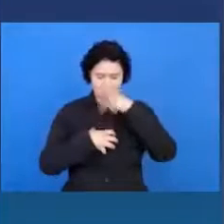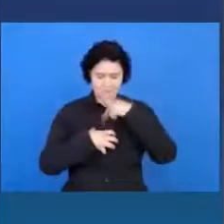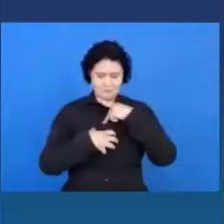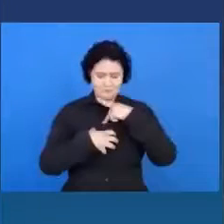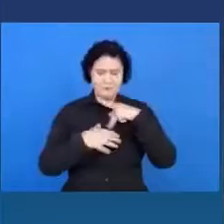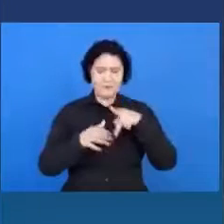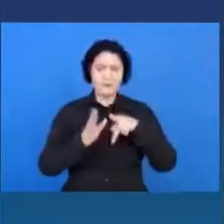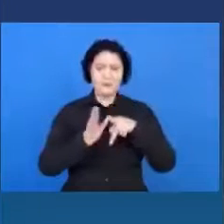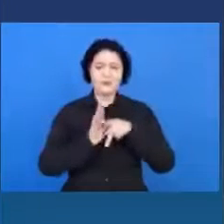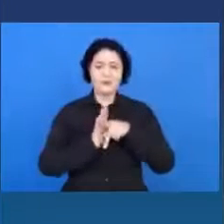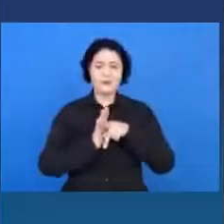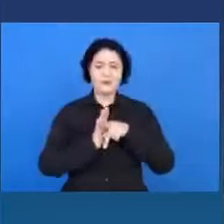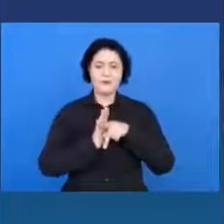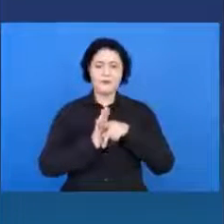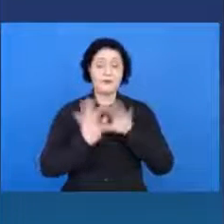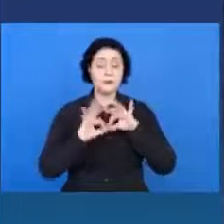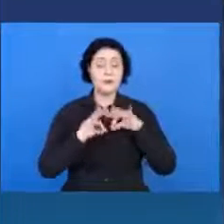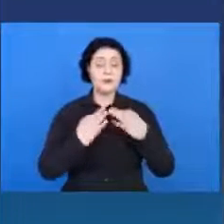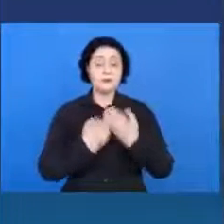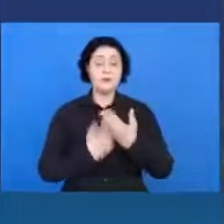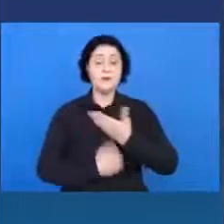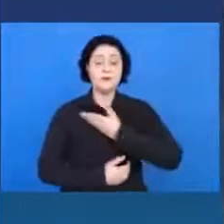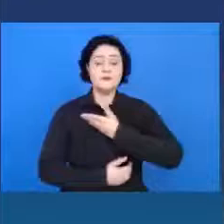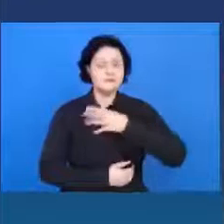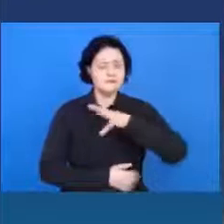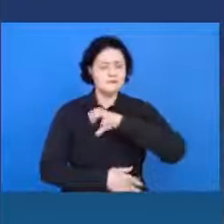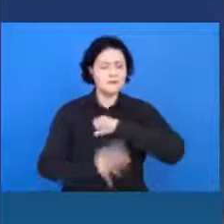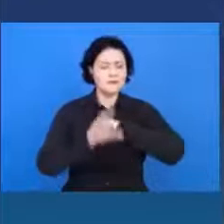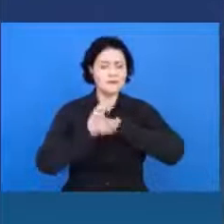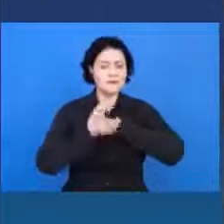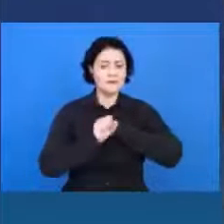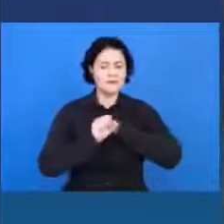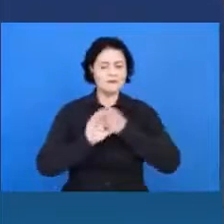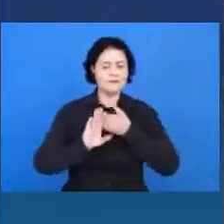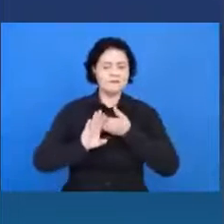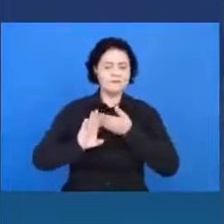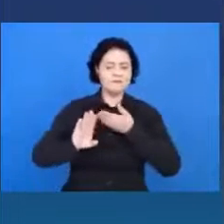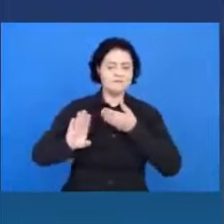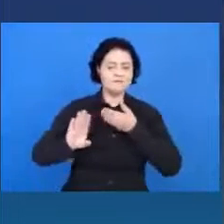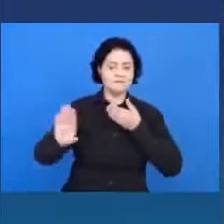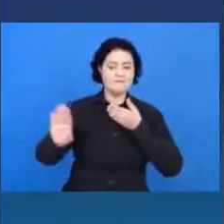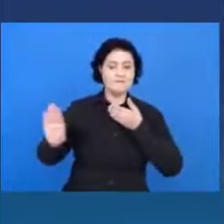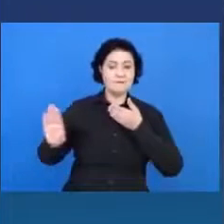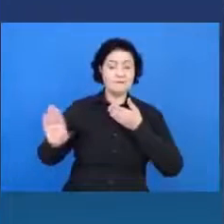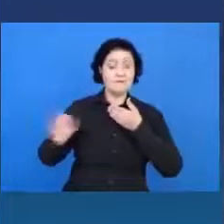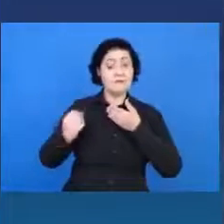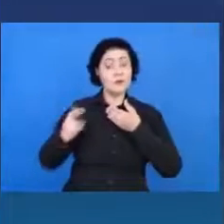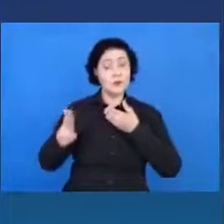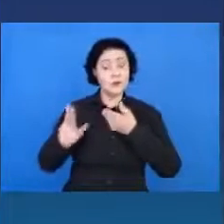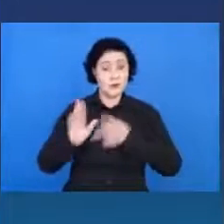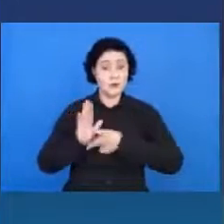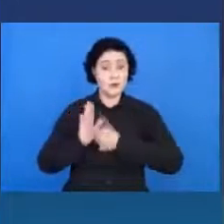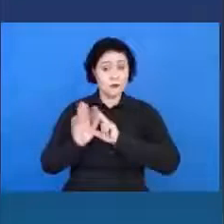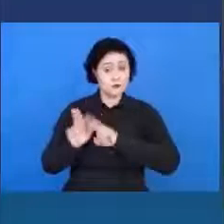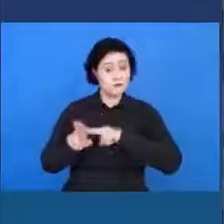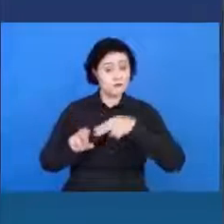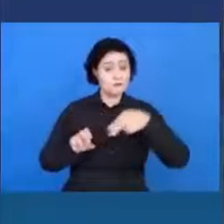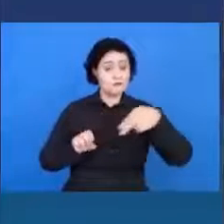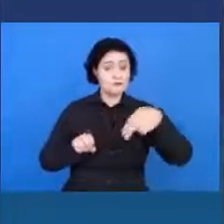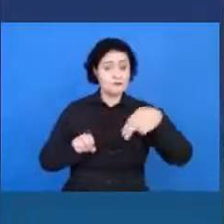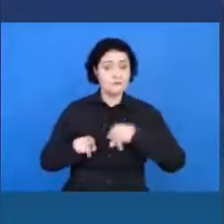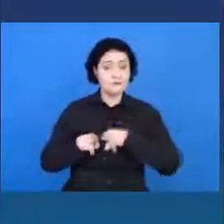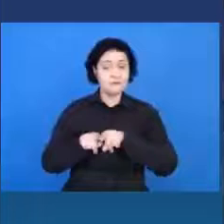os parentes amigos e amores Ficaram para trás ou terão partido antes